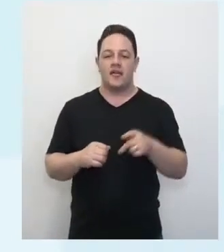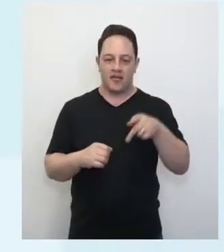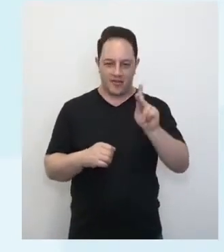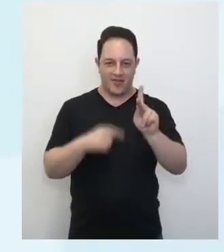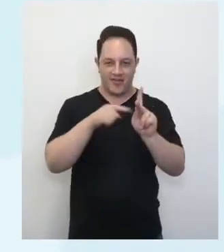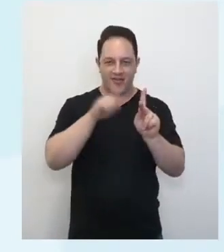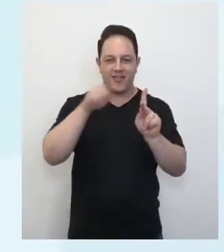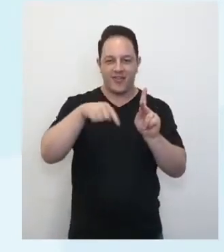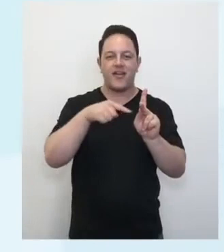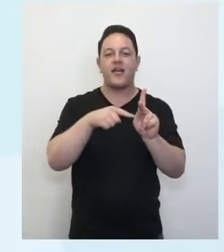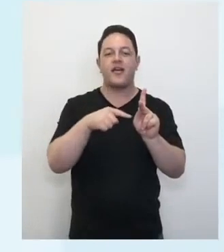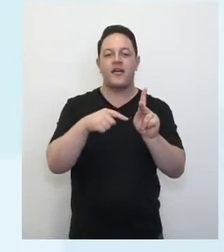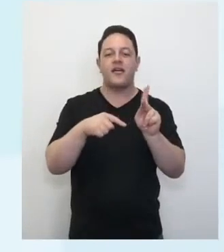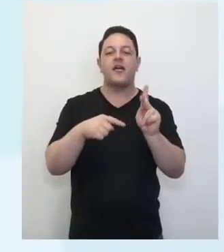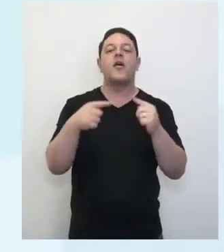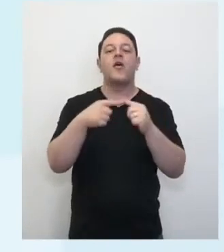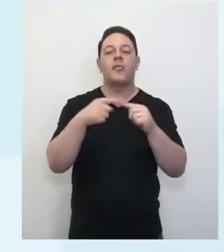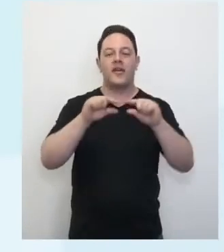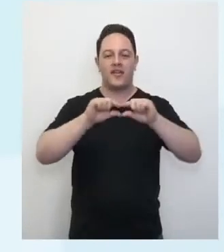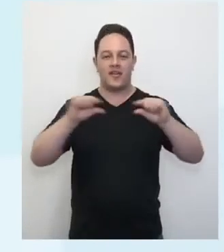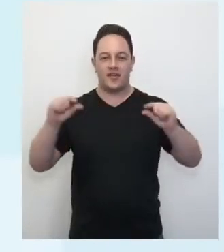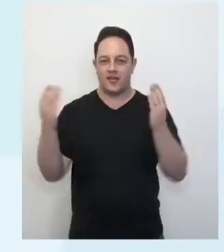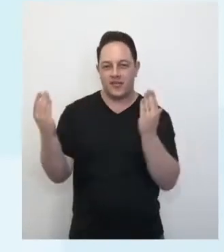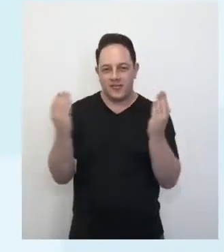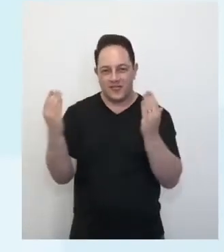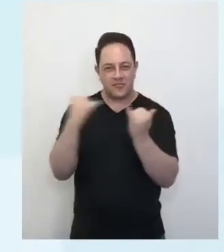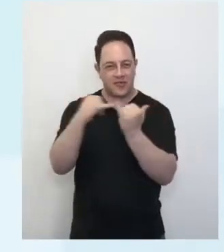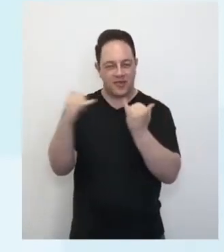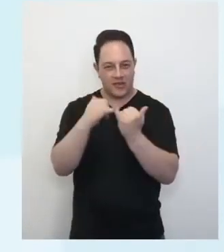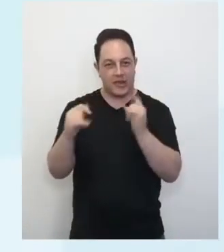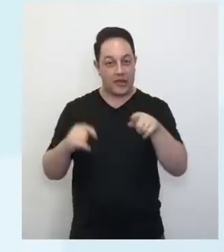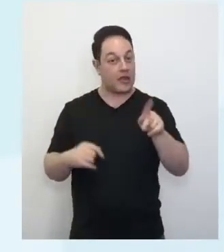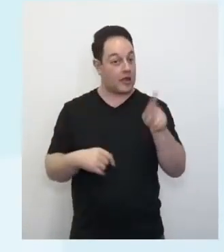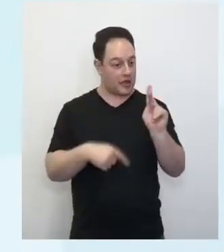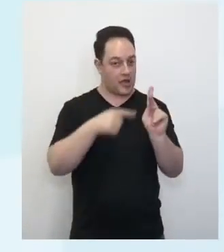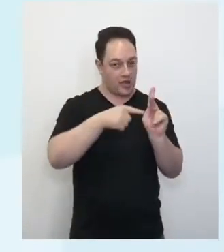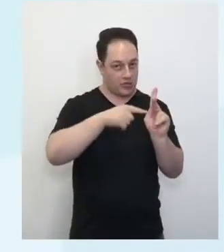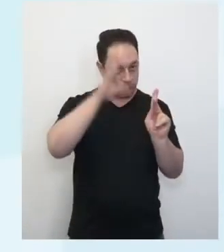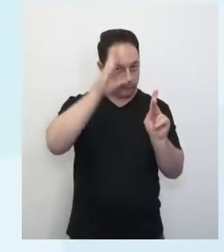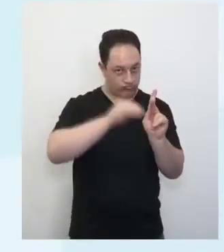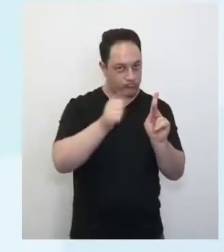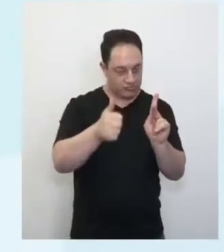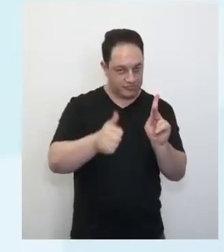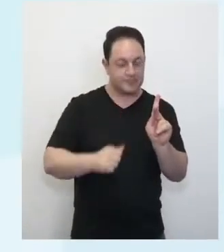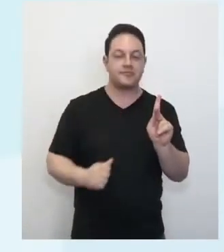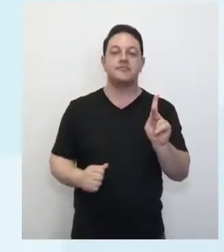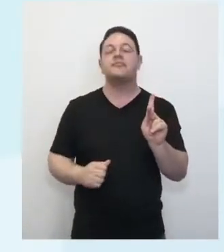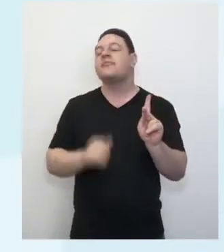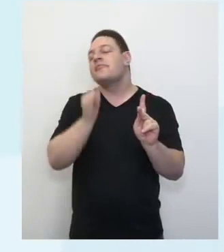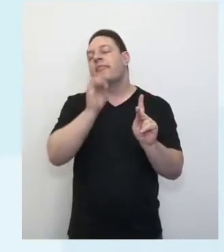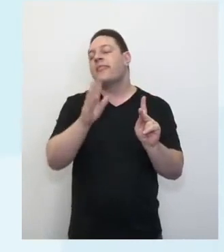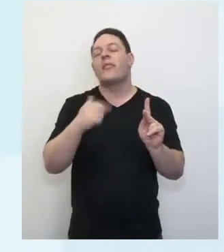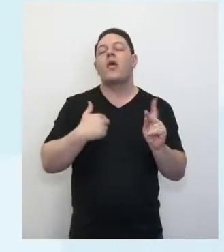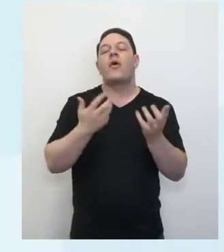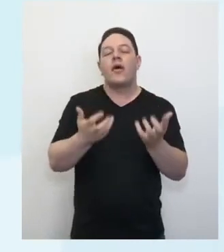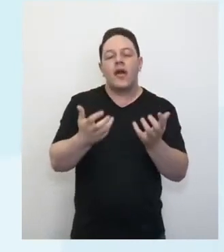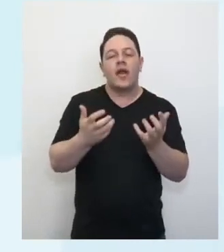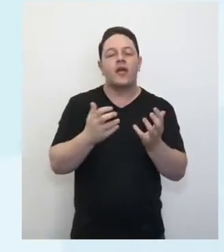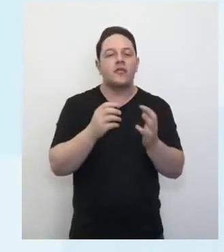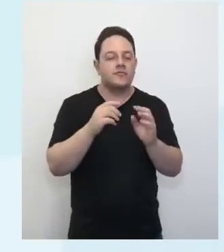a gente indica pela letra k Ótimo então se eu quero encontrar